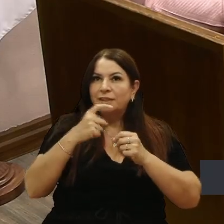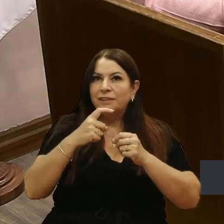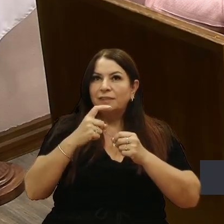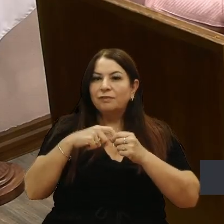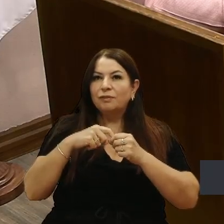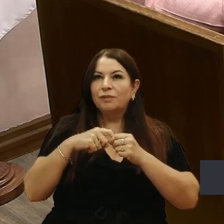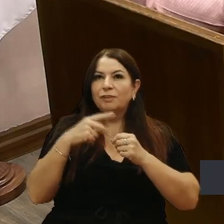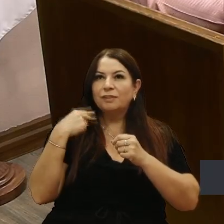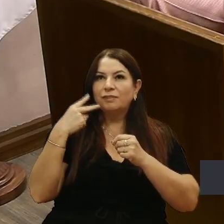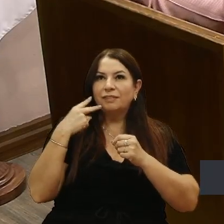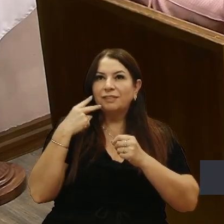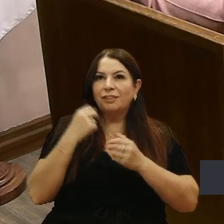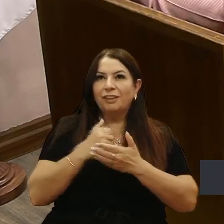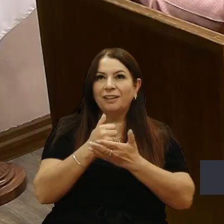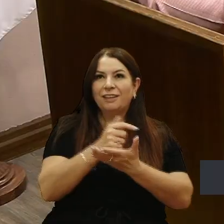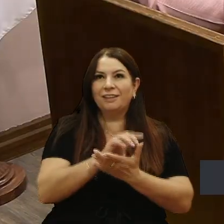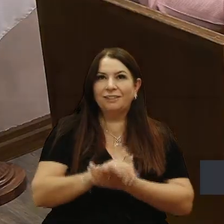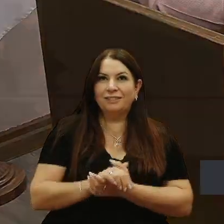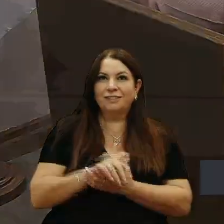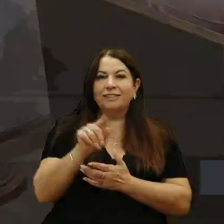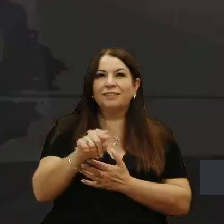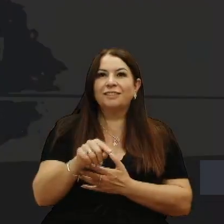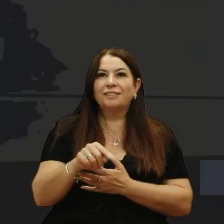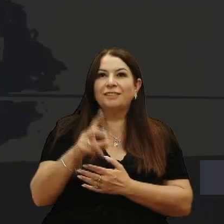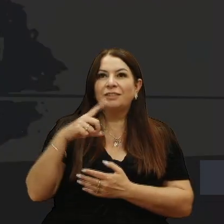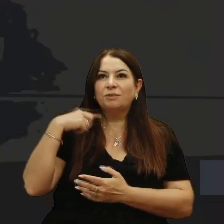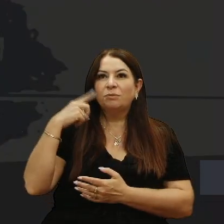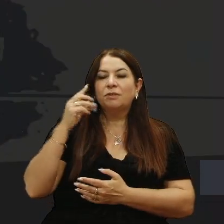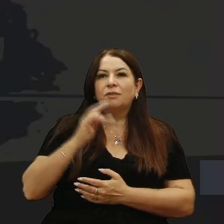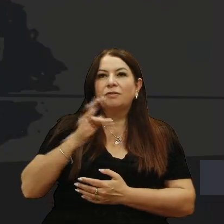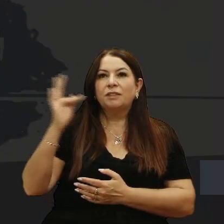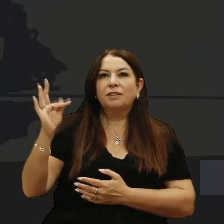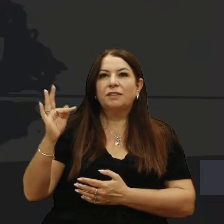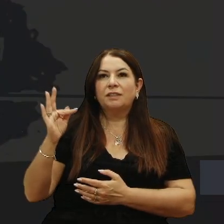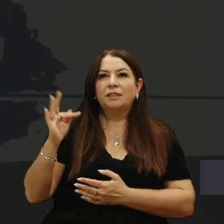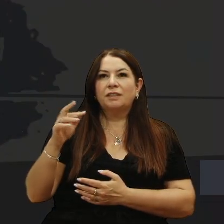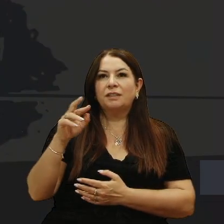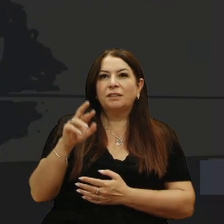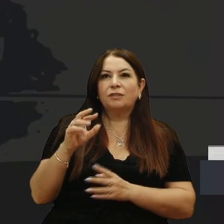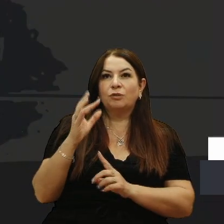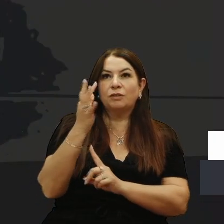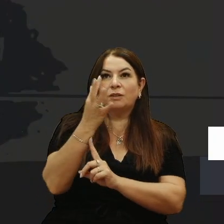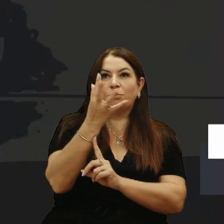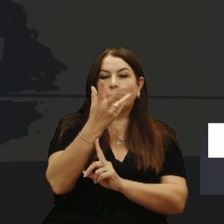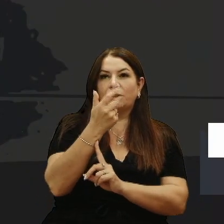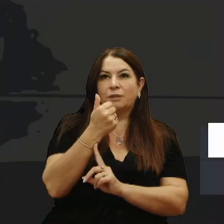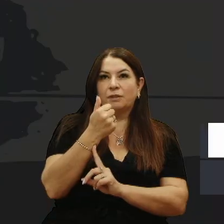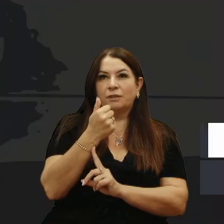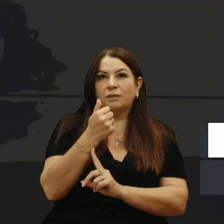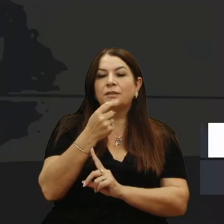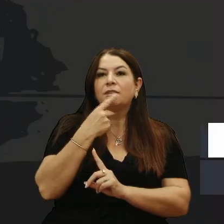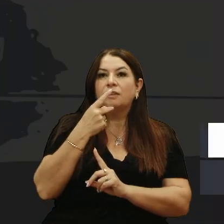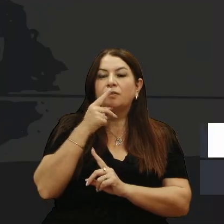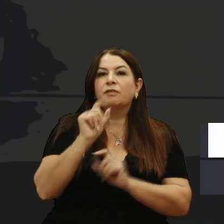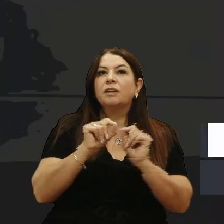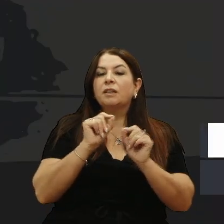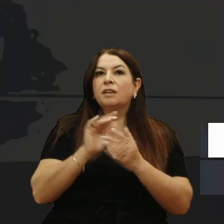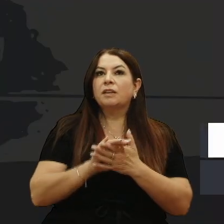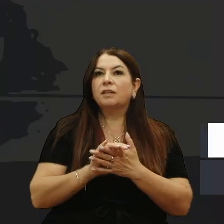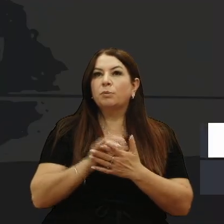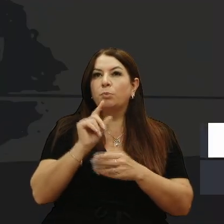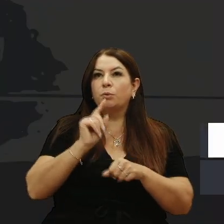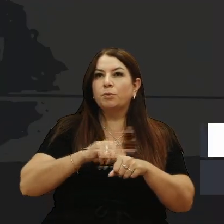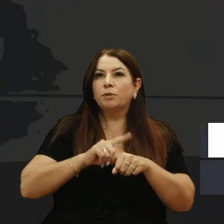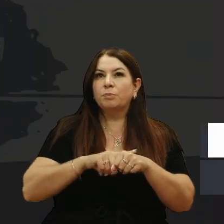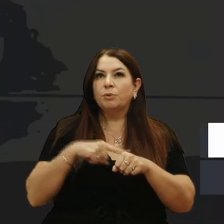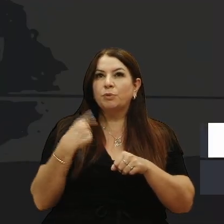vereador, assessoria. Esse é um deputado federal do Republicanos que se manifestou